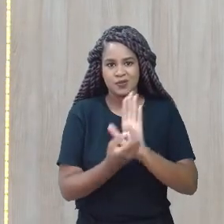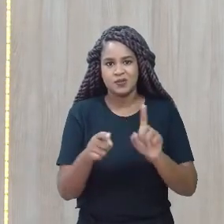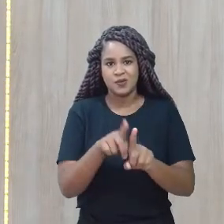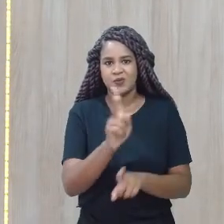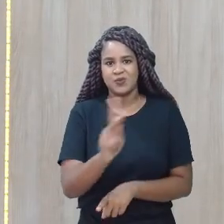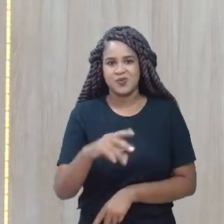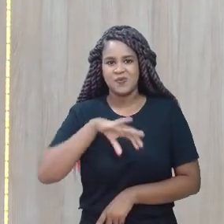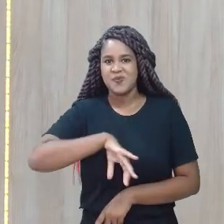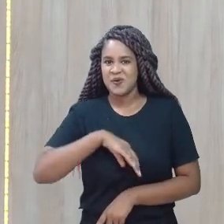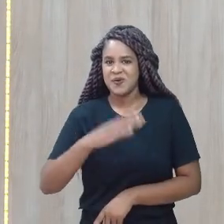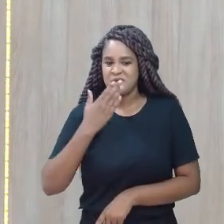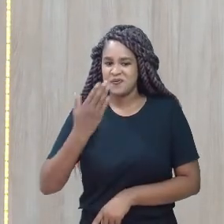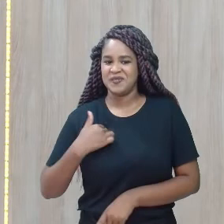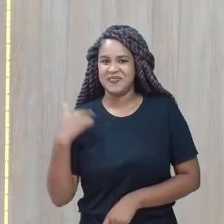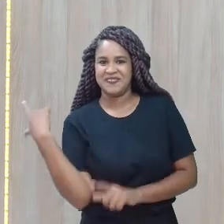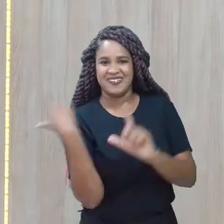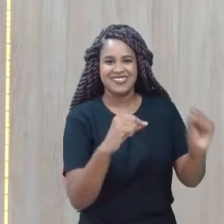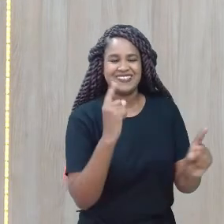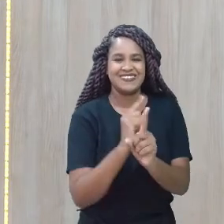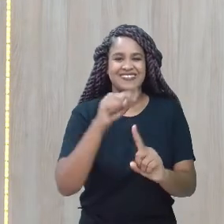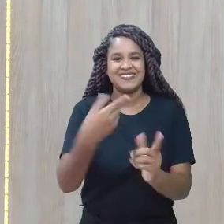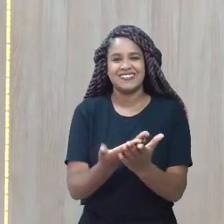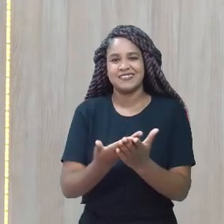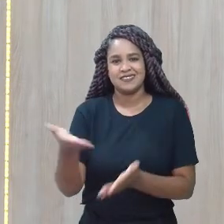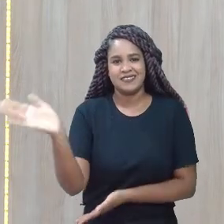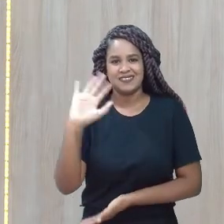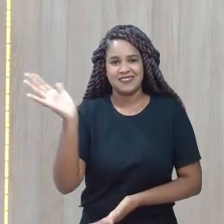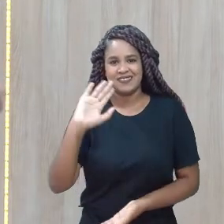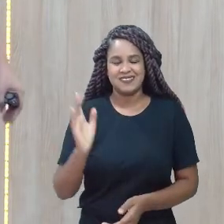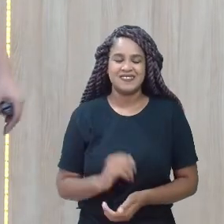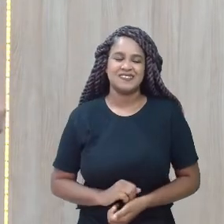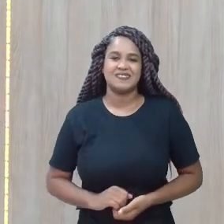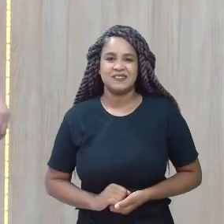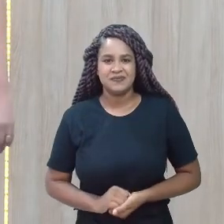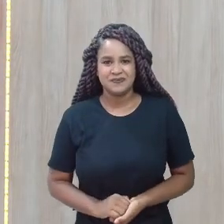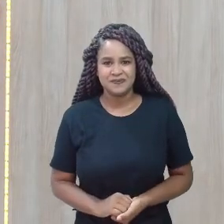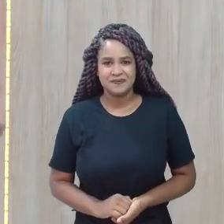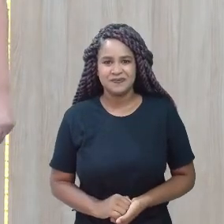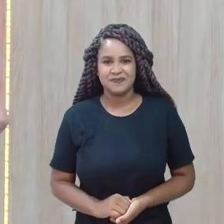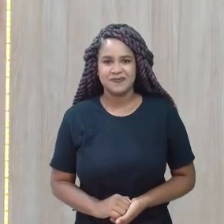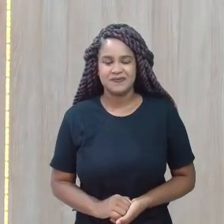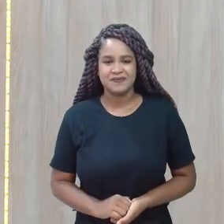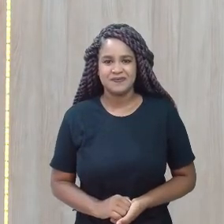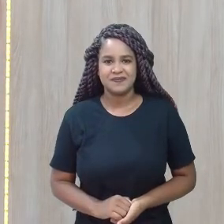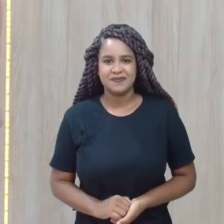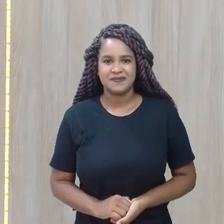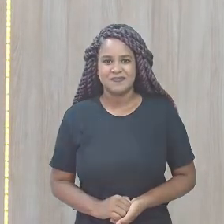sair daqui. A gente se vê na próxima aula, tá, gente? Até a próxima!